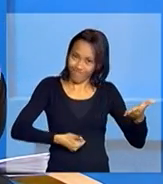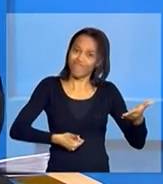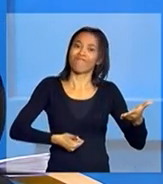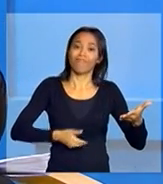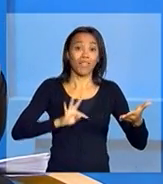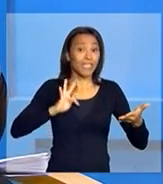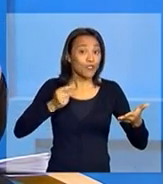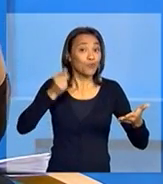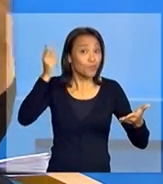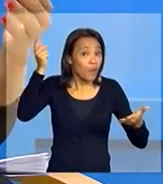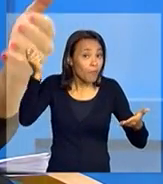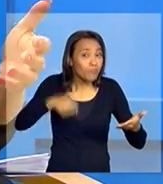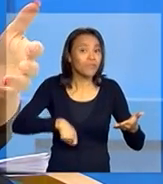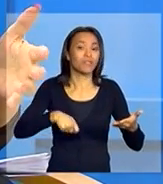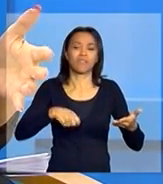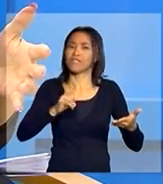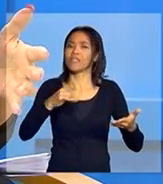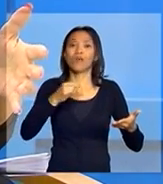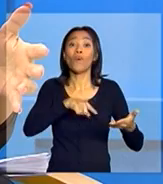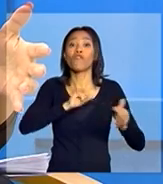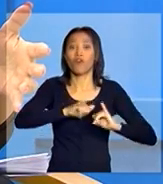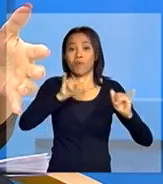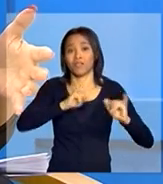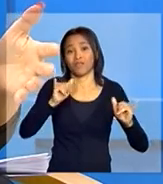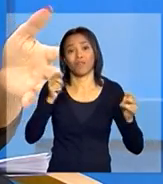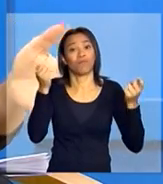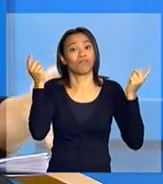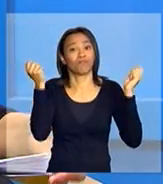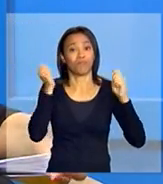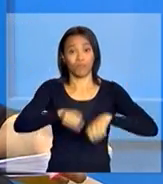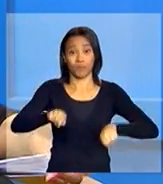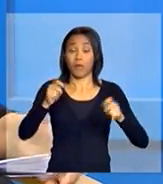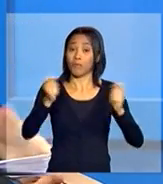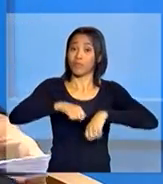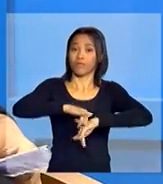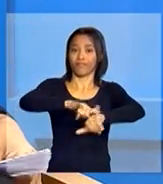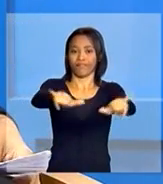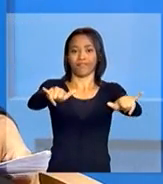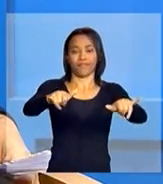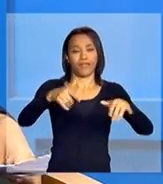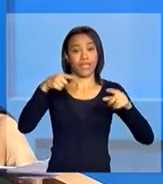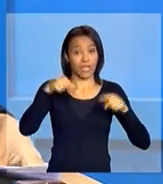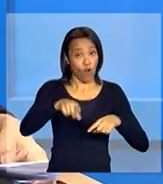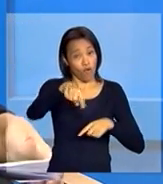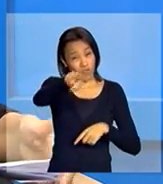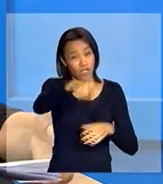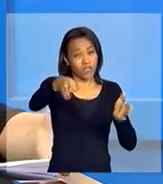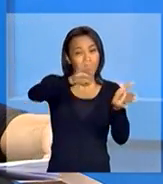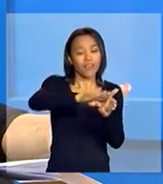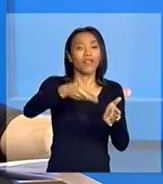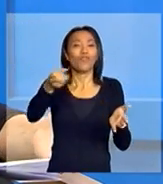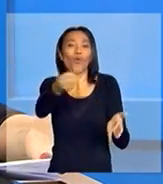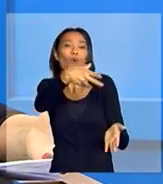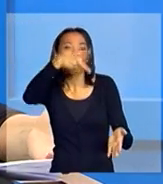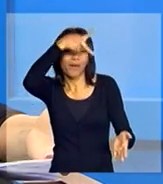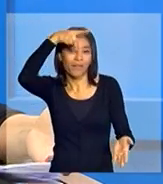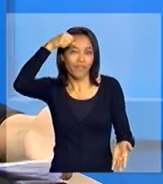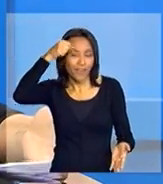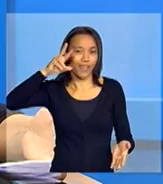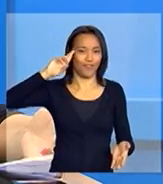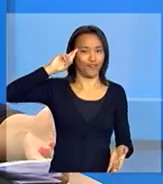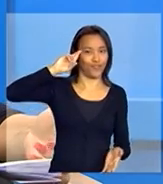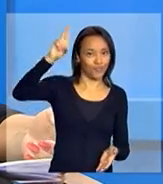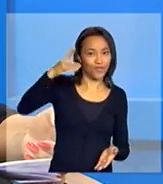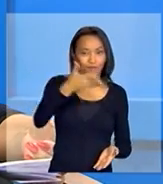que tudo funcione porque senão não chega a informação é isso isso isso mesmo então Olha você gestor que acabou de chegar com aí com um novo prefeito na sua